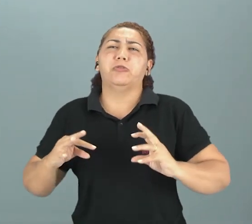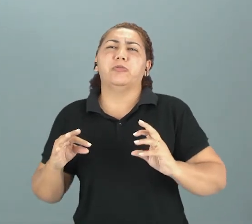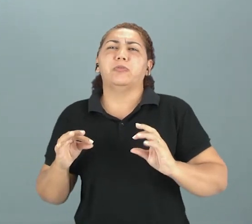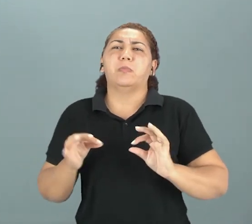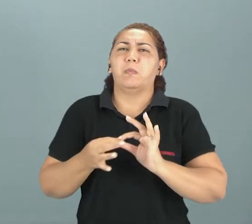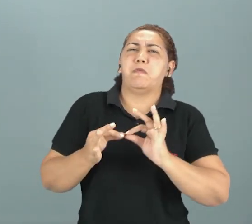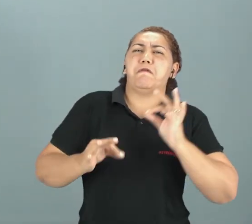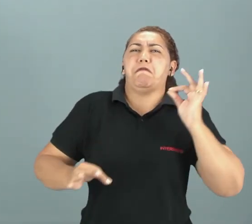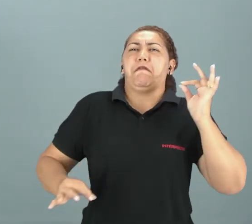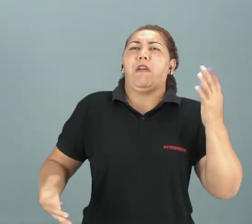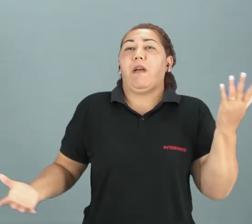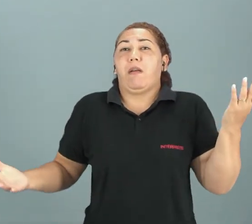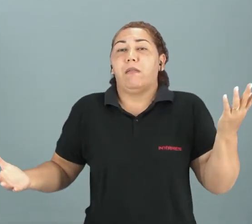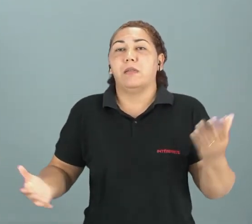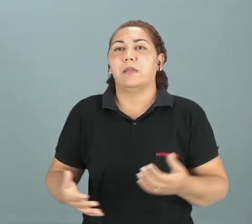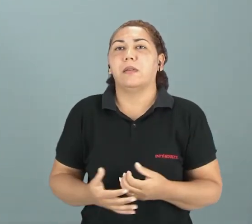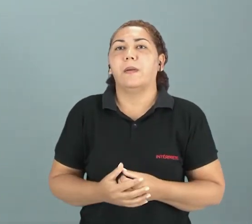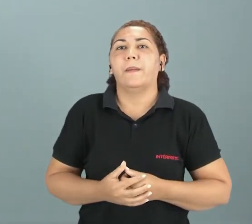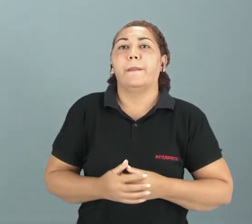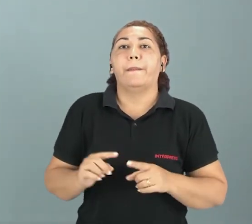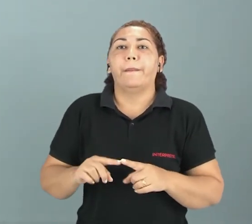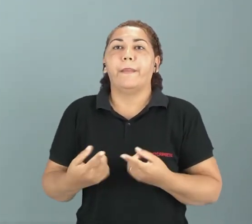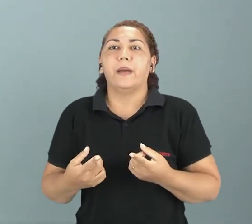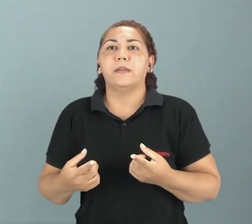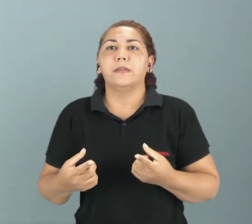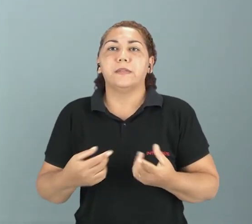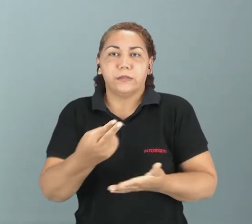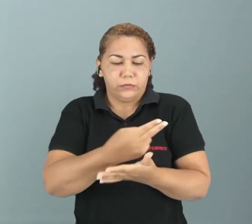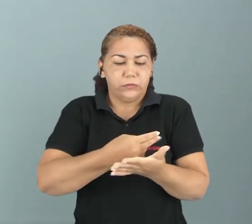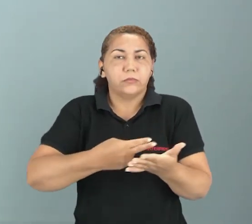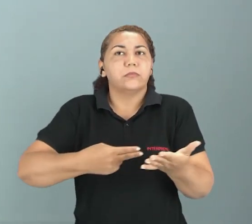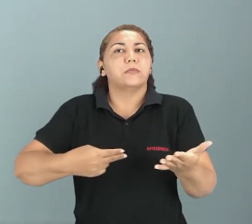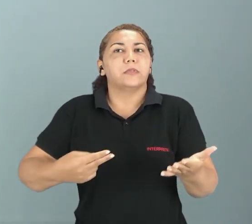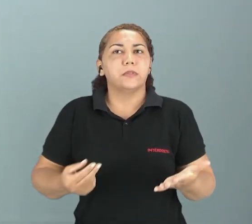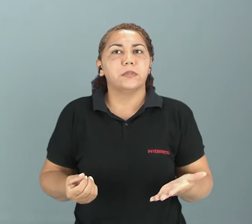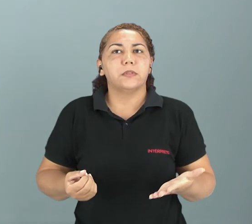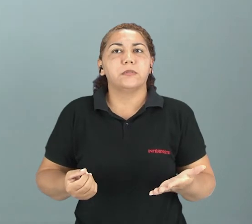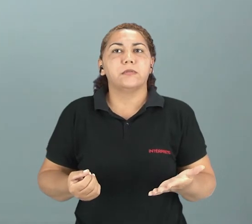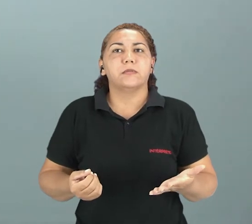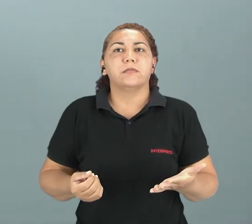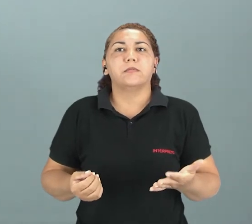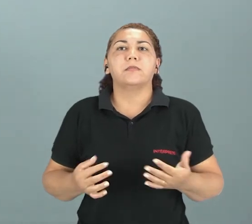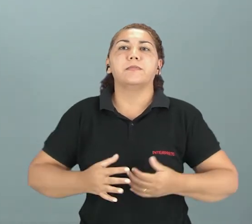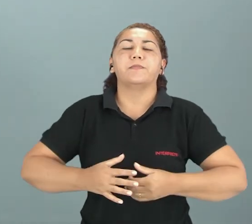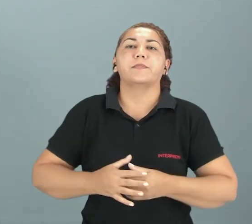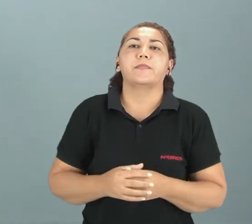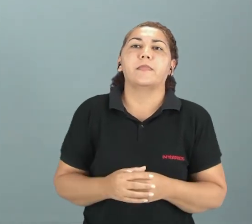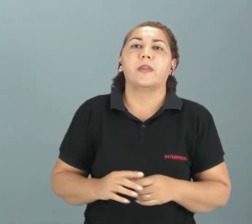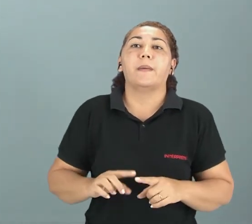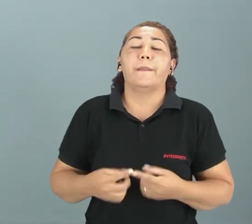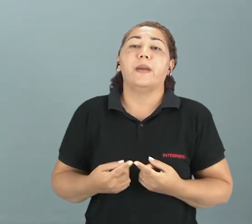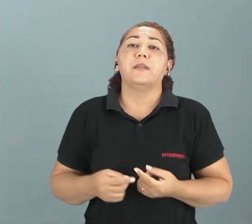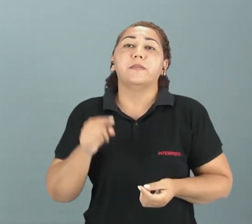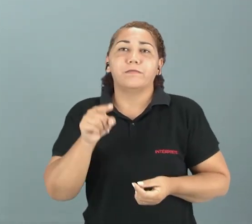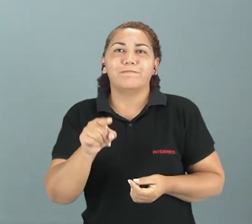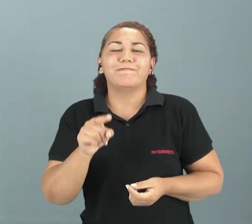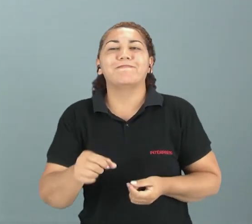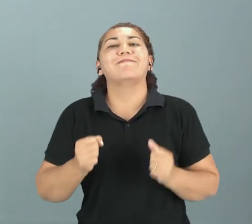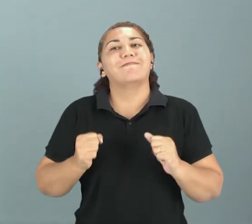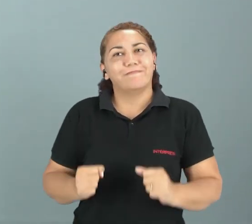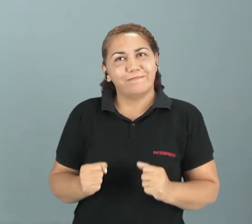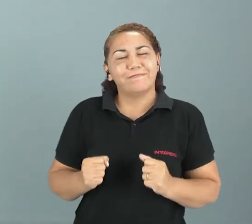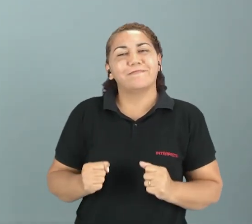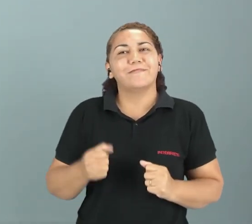é claro que eu não coloquei no meu desenho, né? Isso é que é um pouco mais de técnica de desenho. E eu tenho certeza que você é bem criativo em seus desenhos